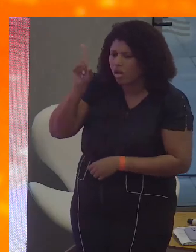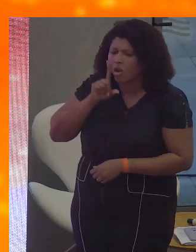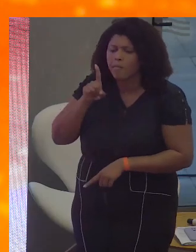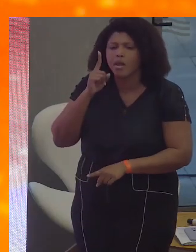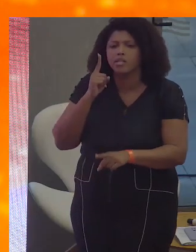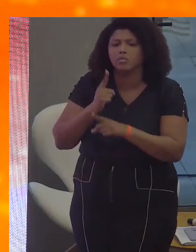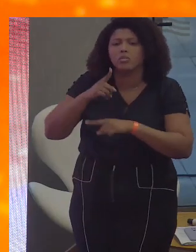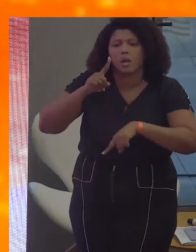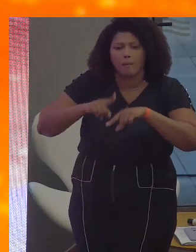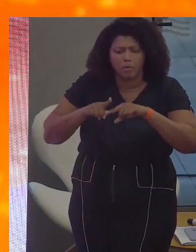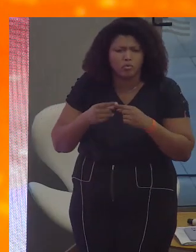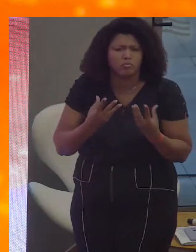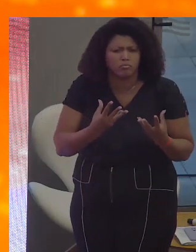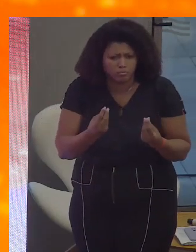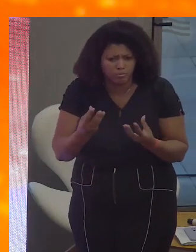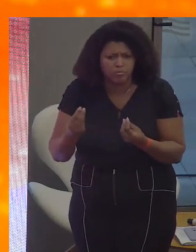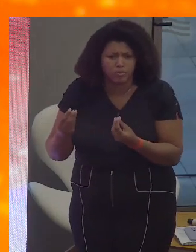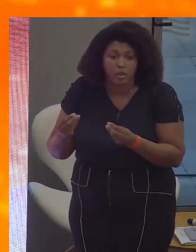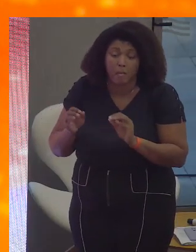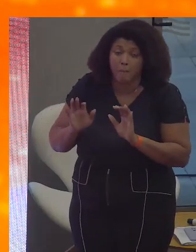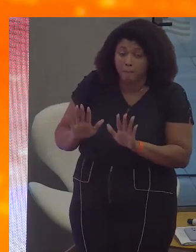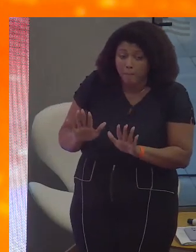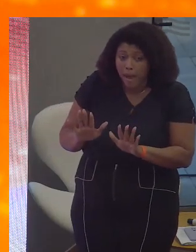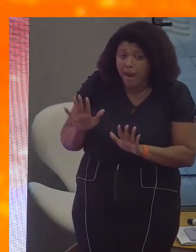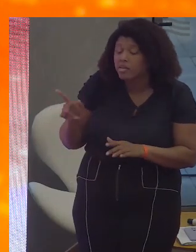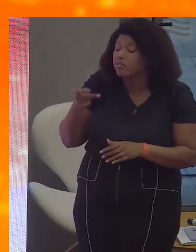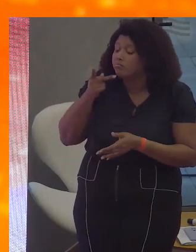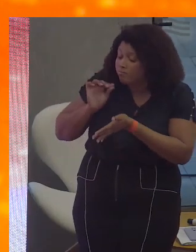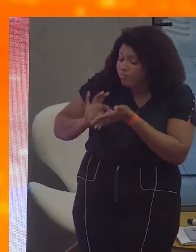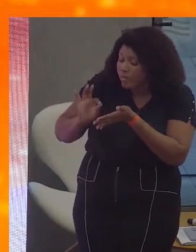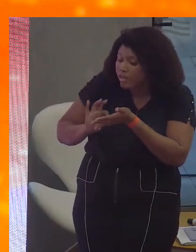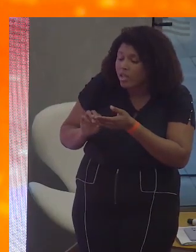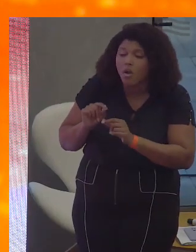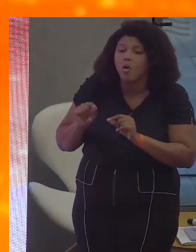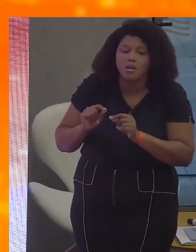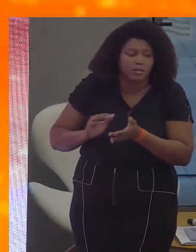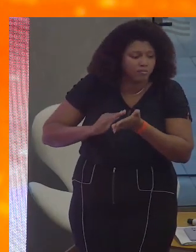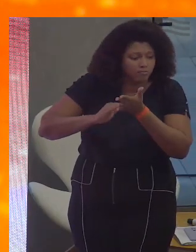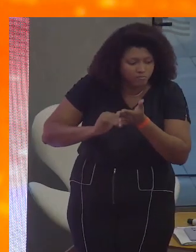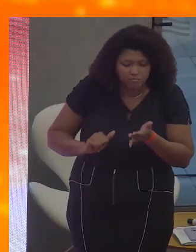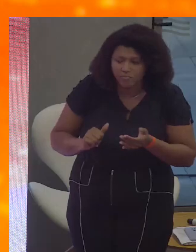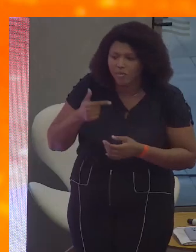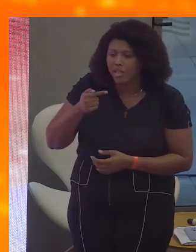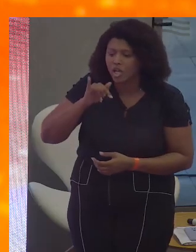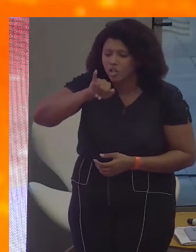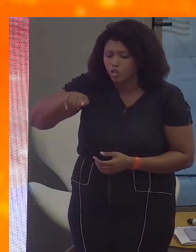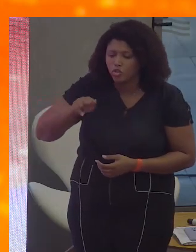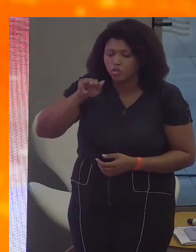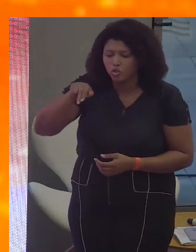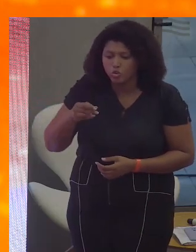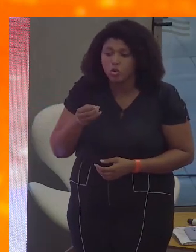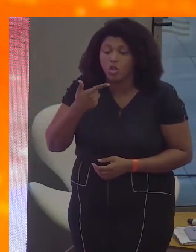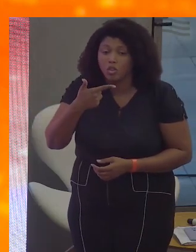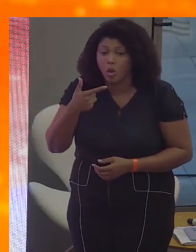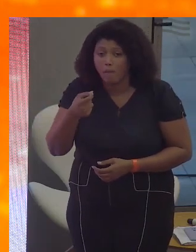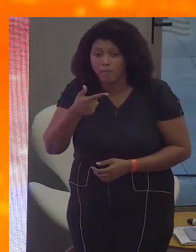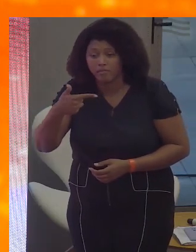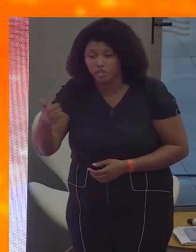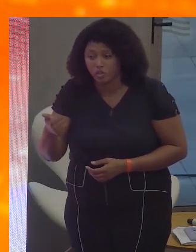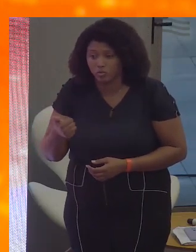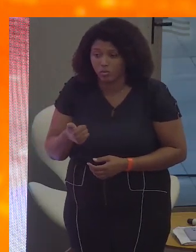muitos produtos ainda. Mas o registro foi suspenso em 7 de junho de 2021.